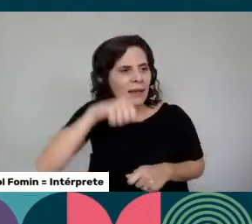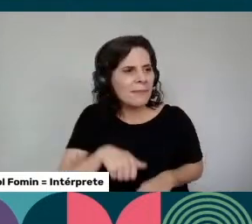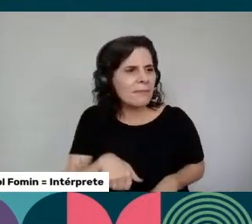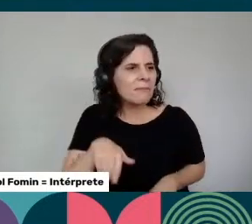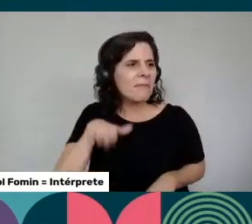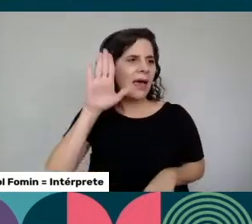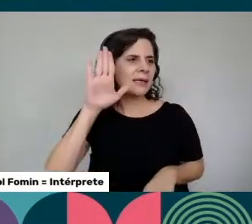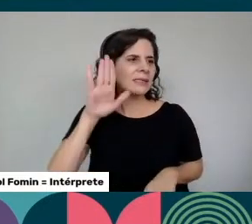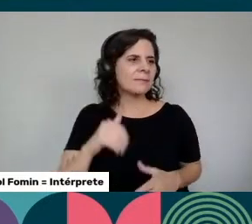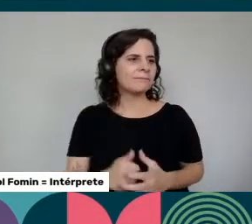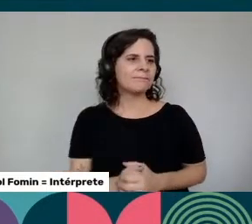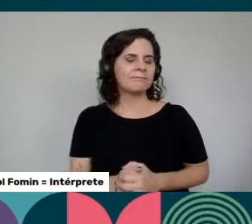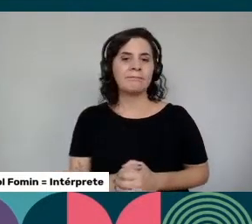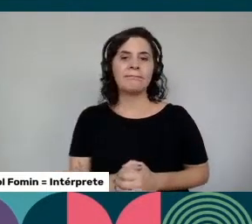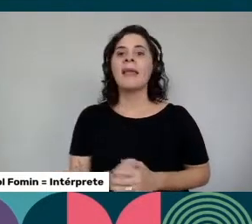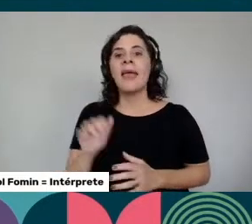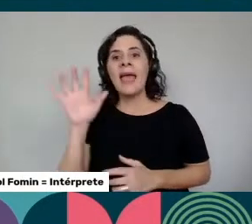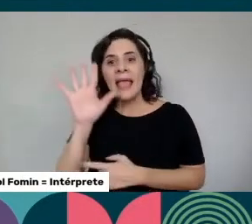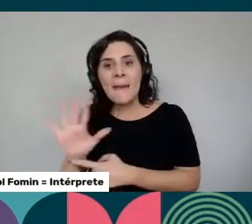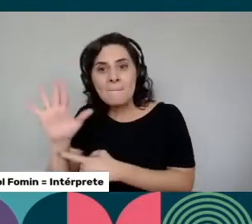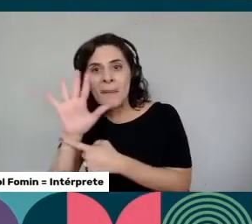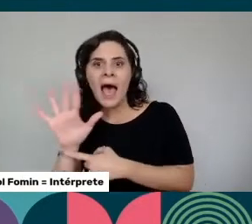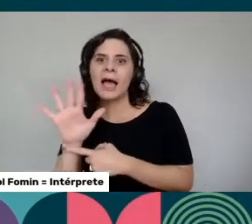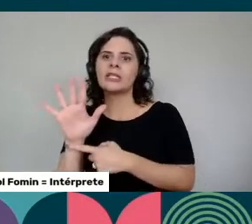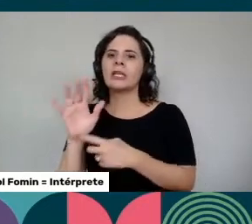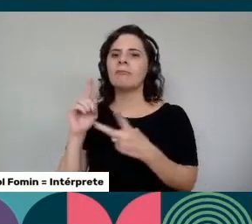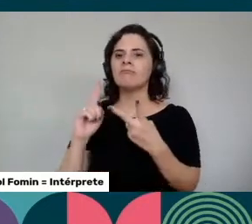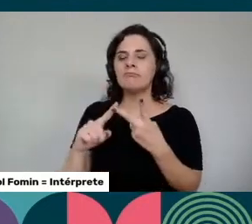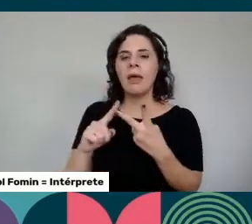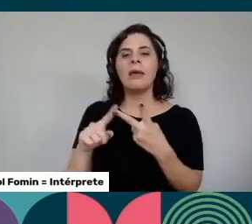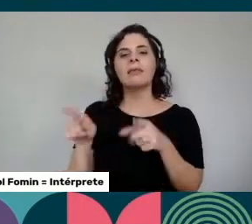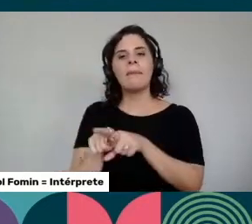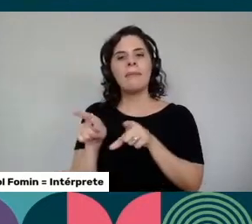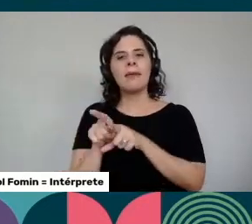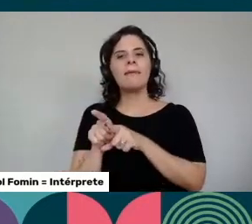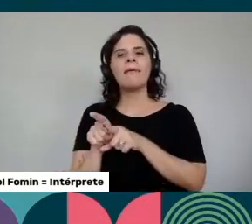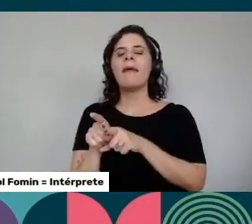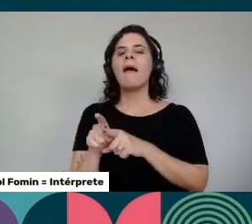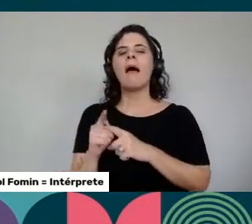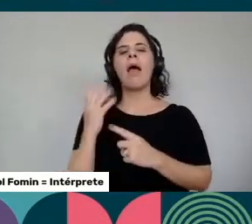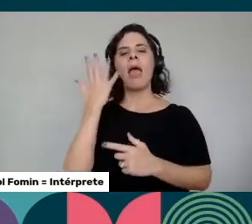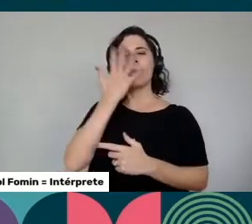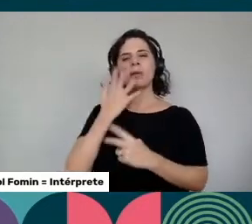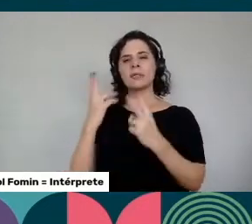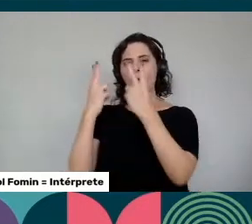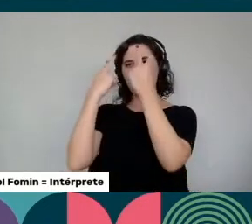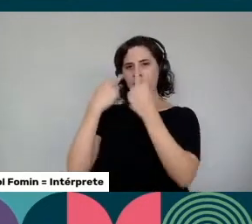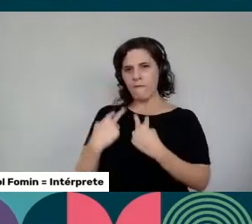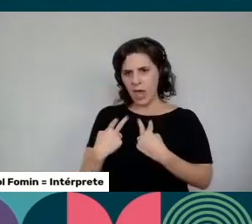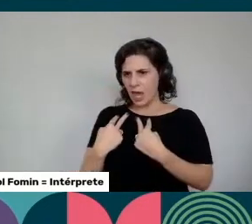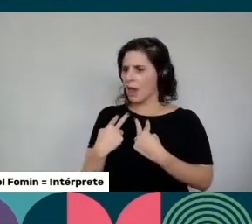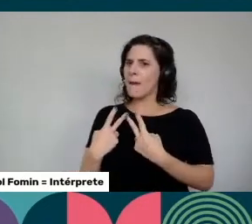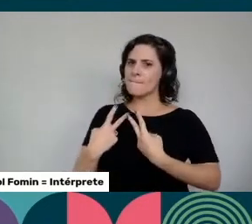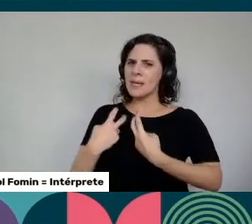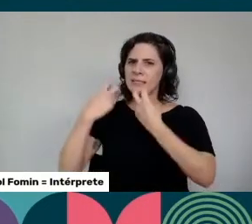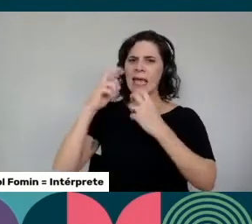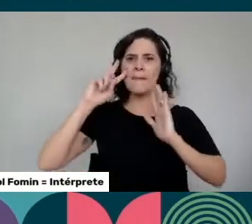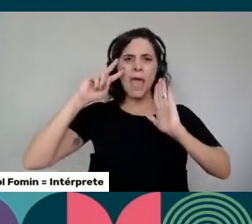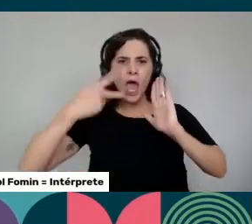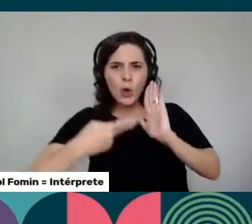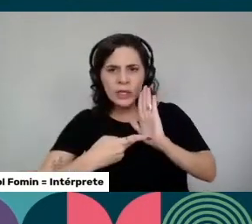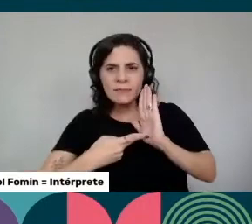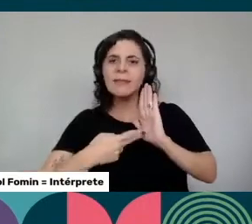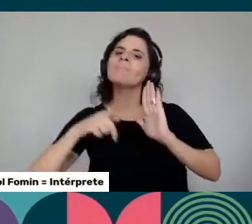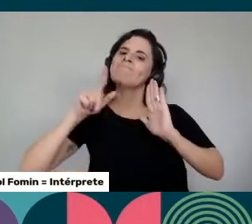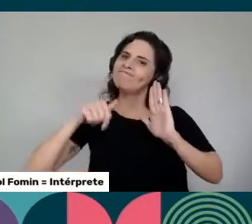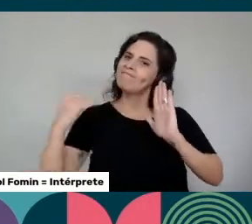Imagem e reputação são elementos de negócio super importantes, e hoje a gente já sabe o quanto, né, que essa